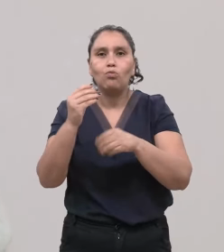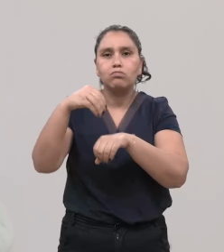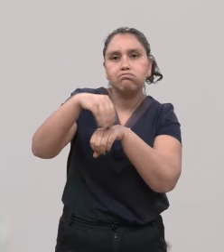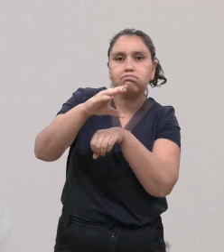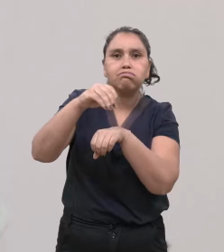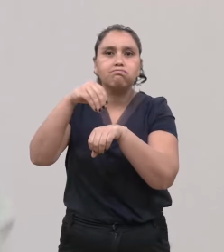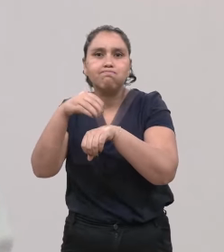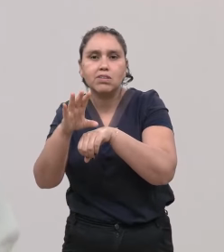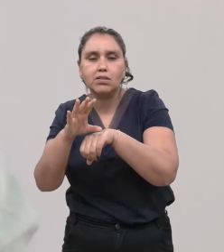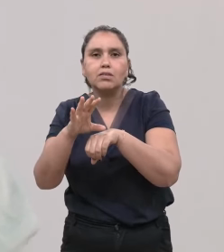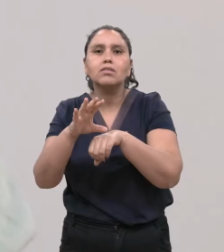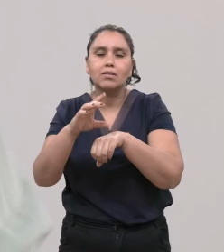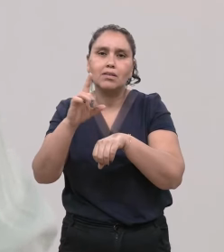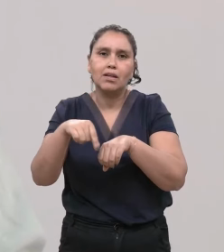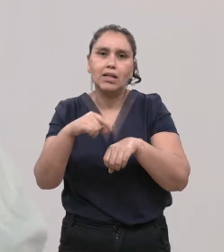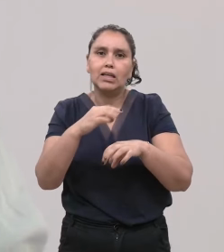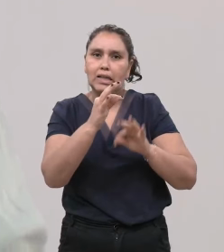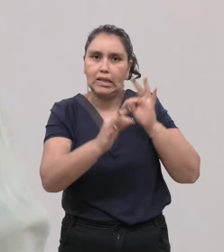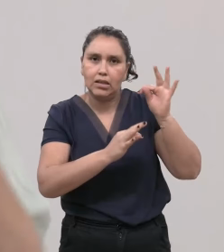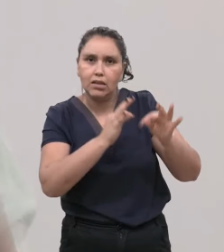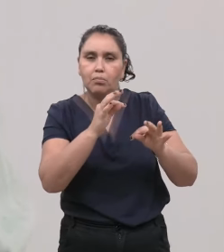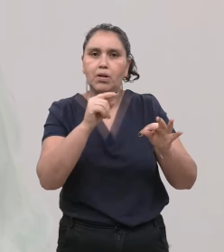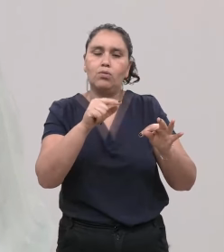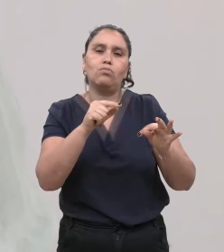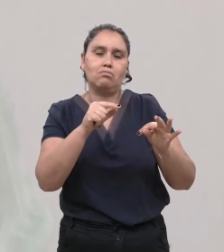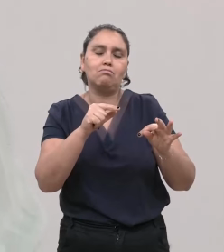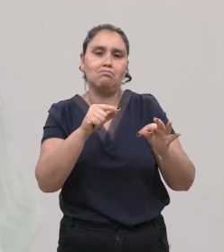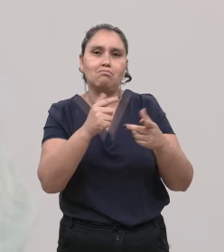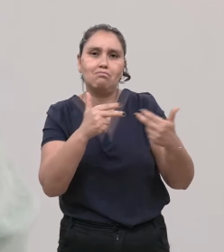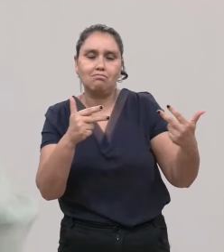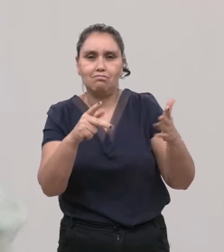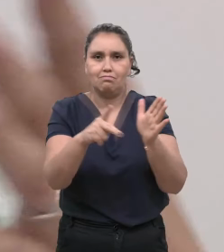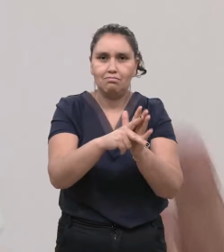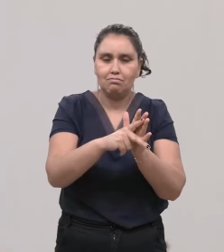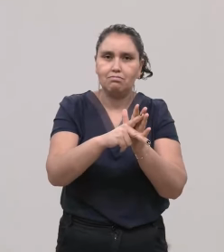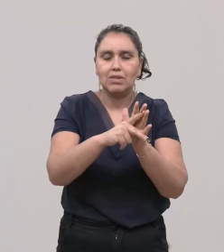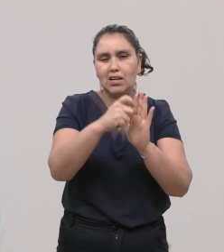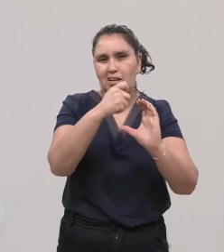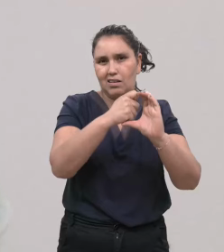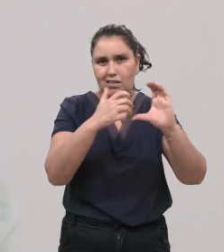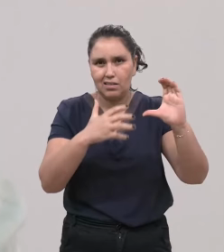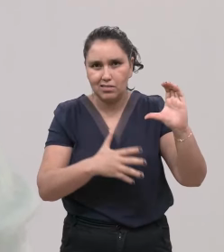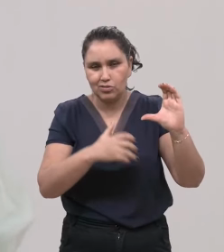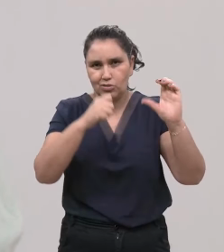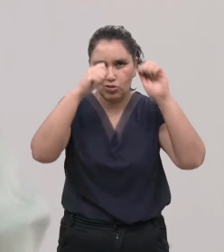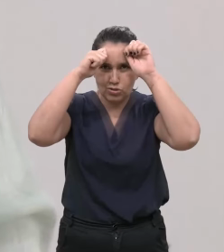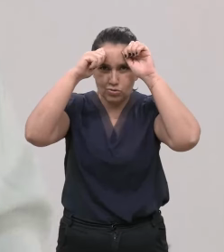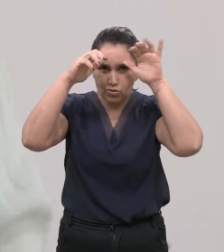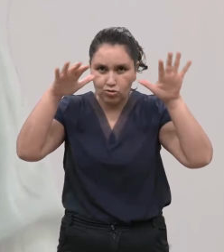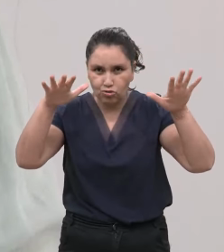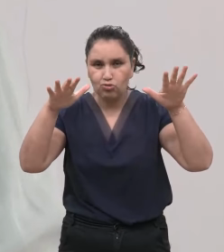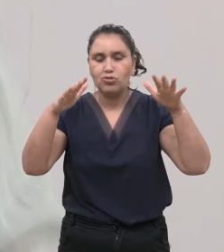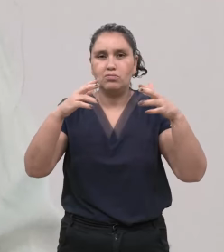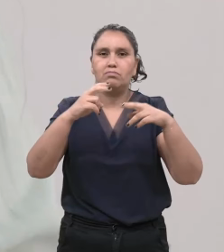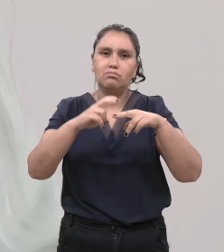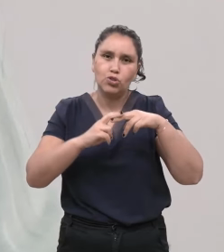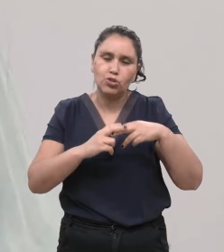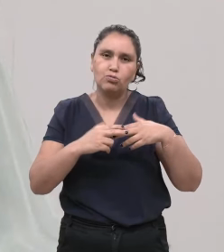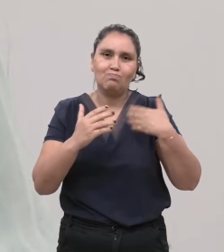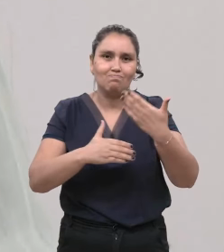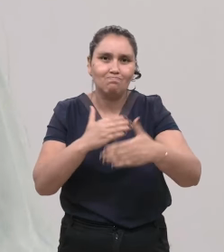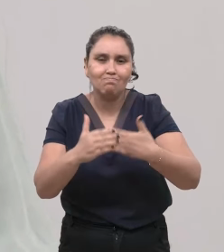como orientar, por essa dúvida, se a gente tratava ele como um autista pelas suas necessidades ou não, né?